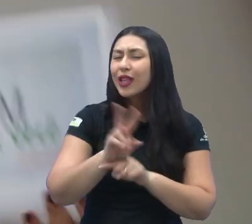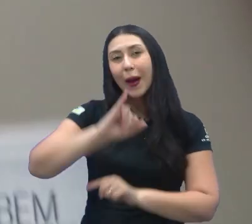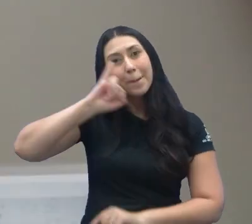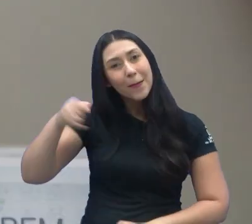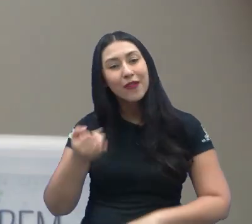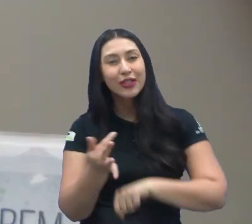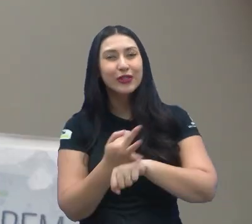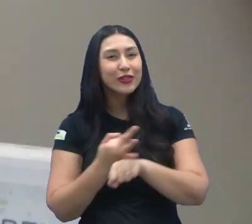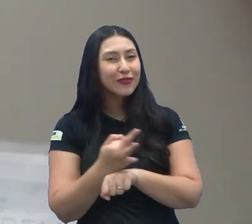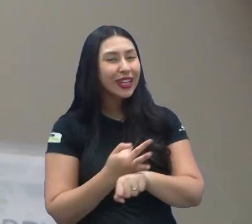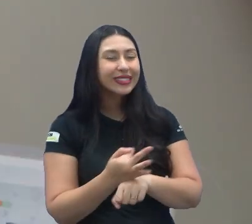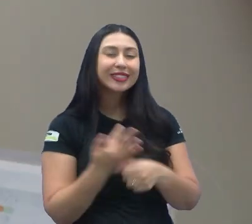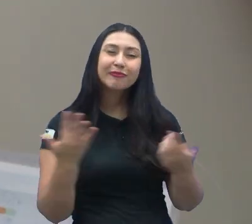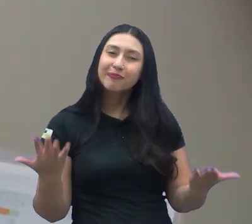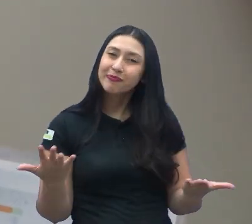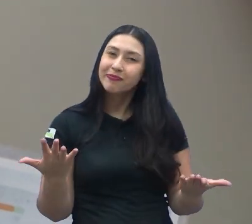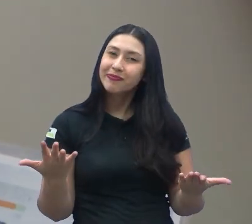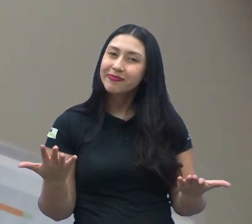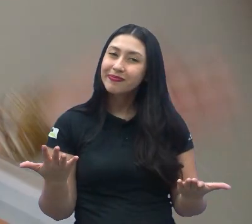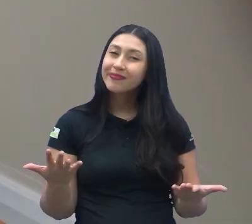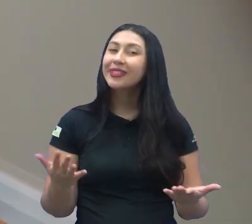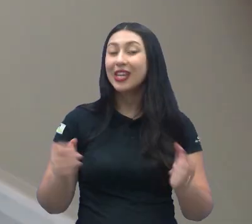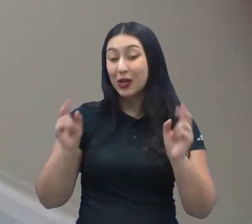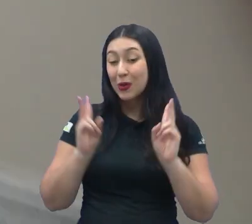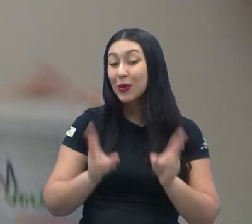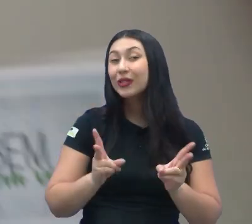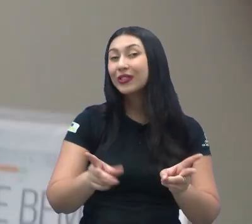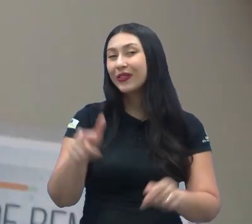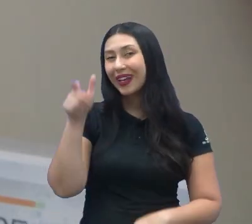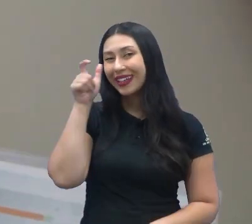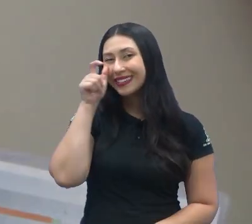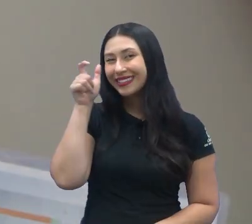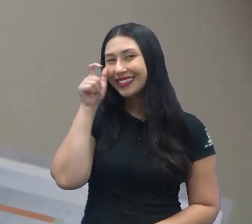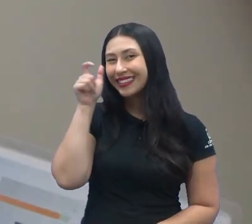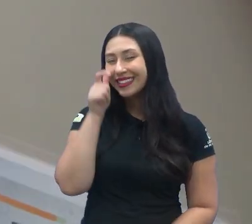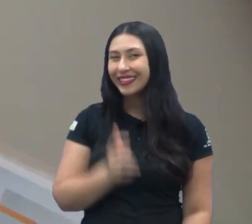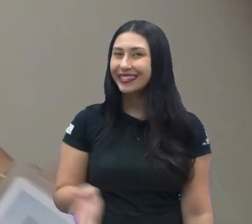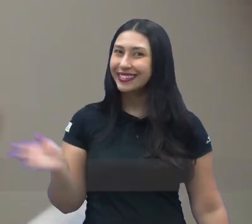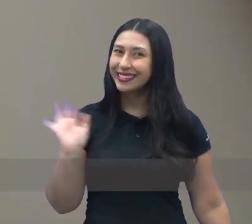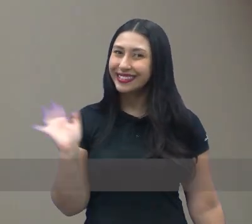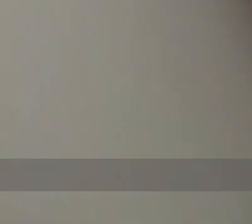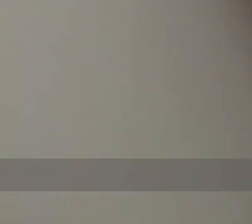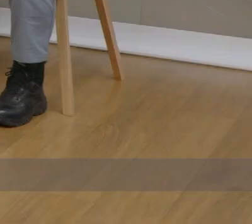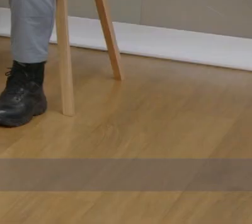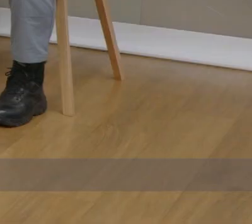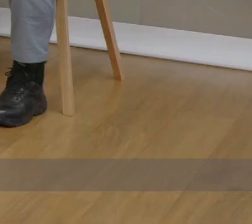e a gente sempre fala, né? Fique aí, de bem com você. Até o próximo programa.